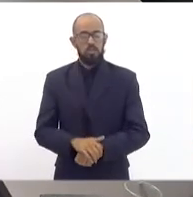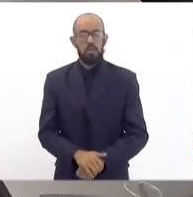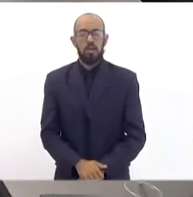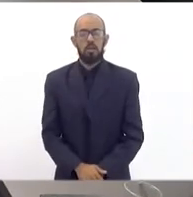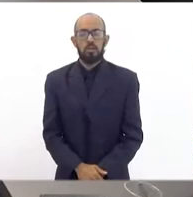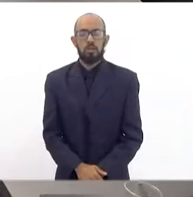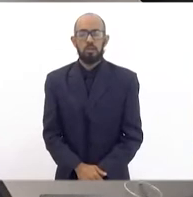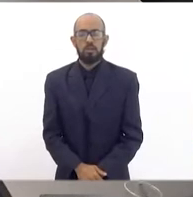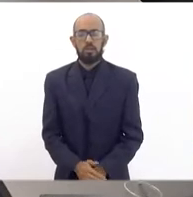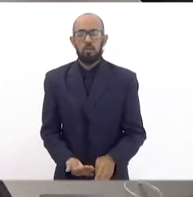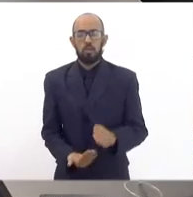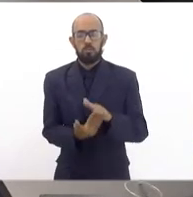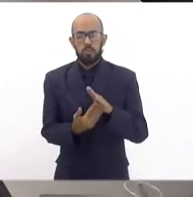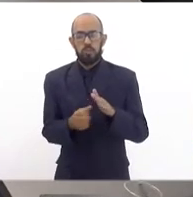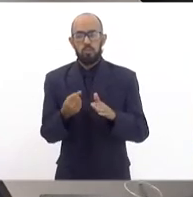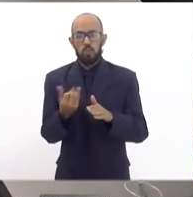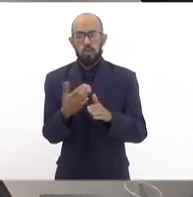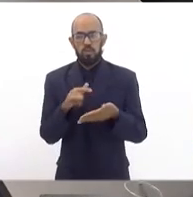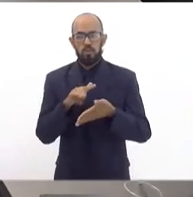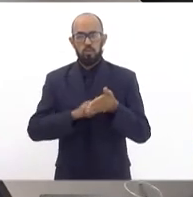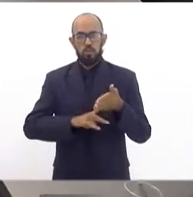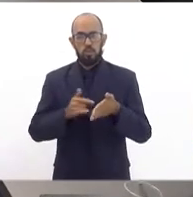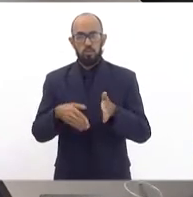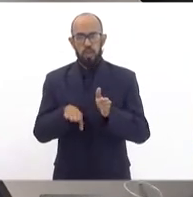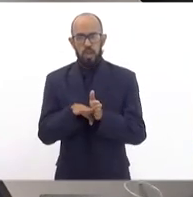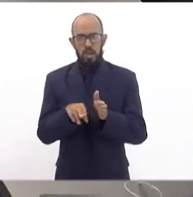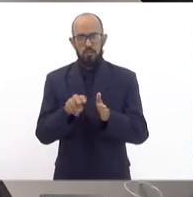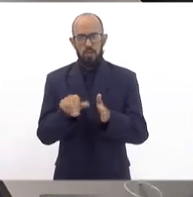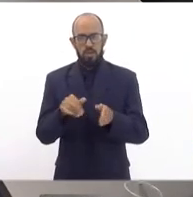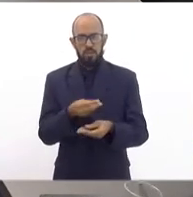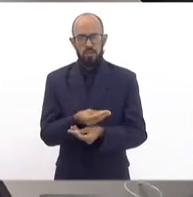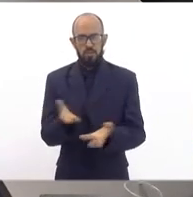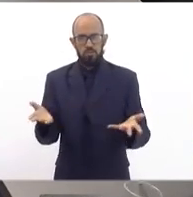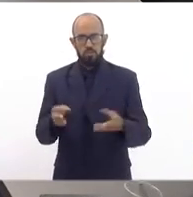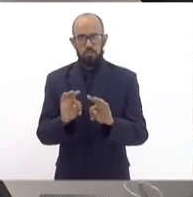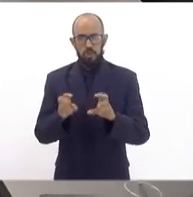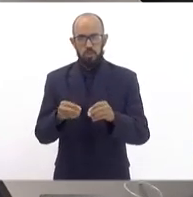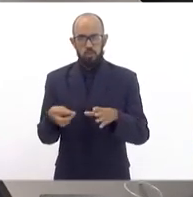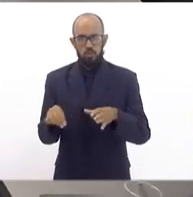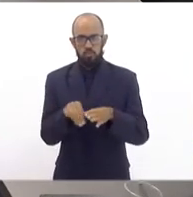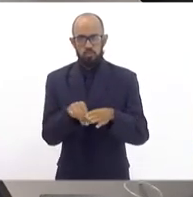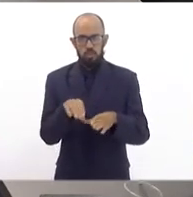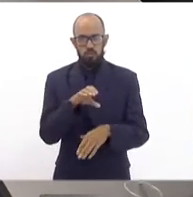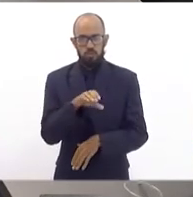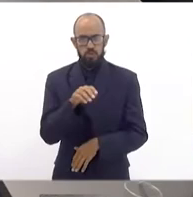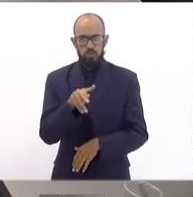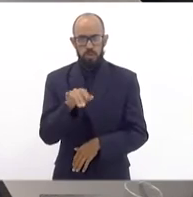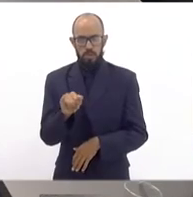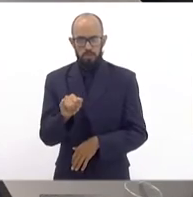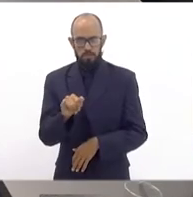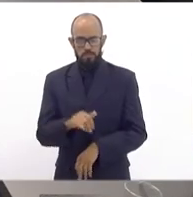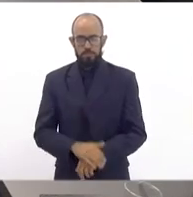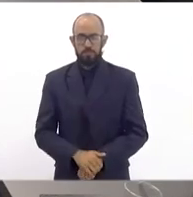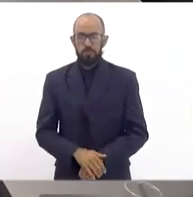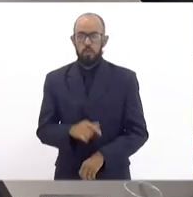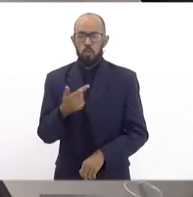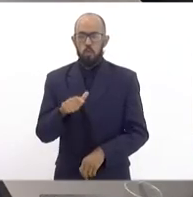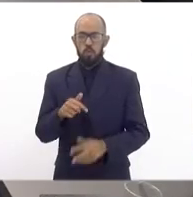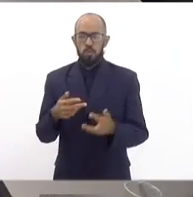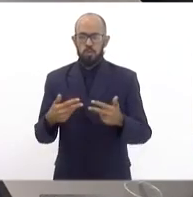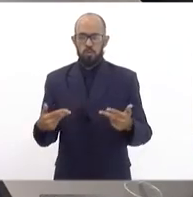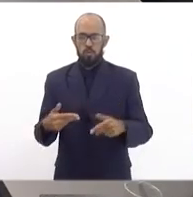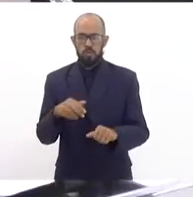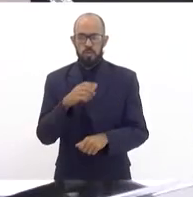que essa documentação chegar, vai ser disponibilizada para todos os membros da Comissão Parlamentar de Inquérito. Uma outra questão que a